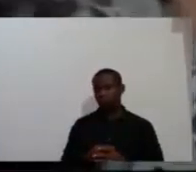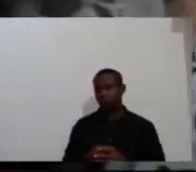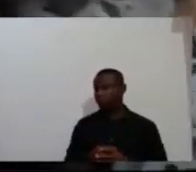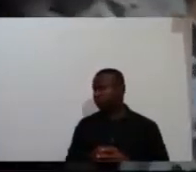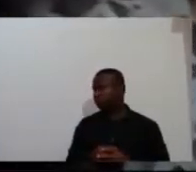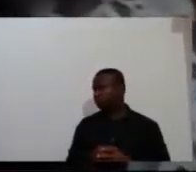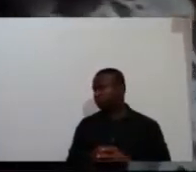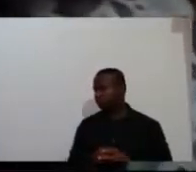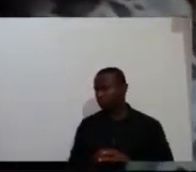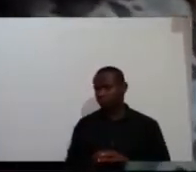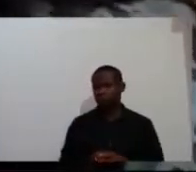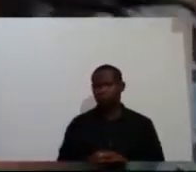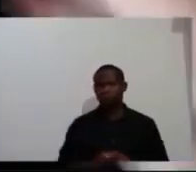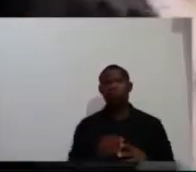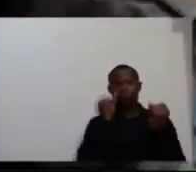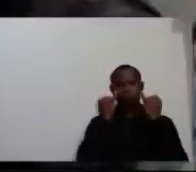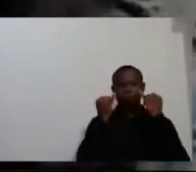certo?